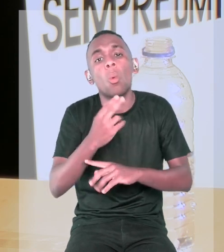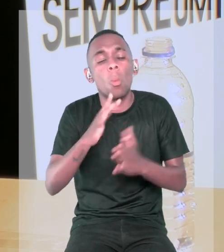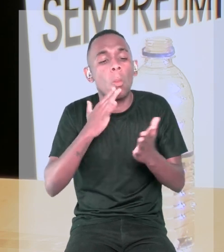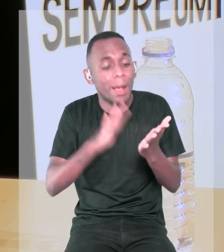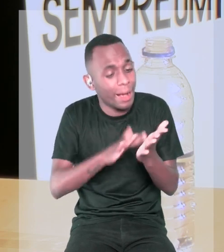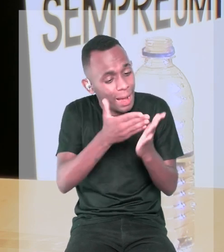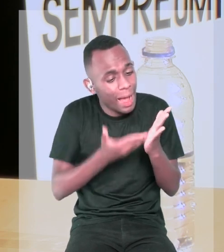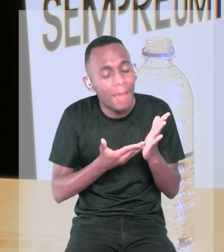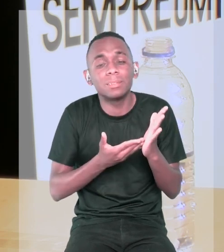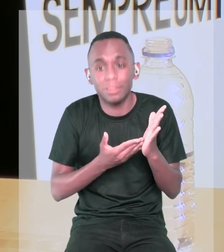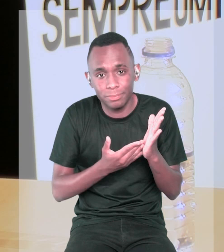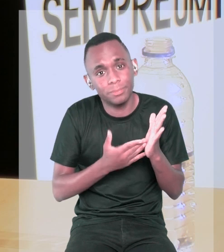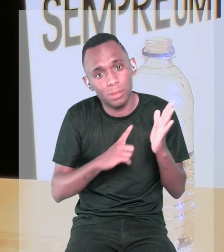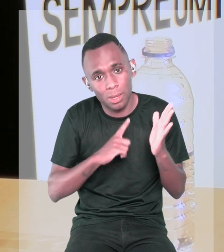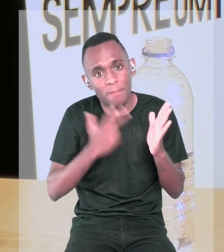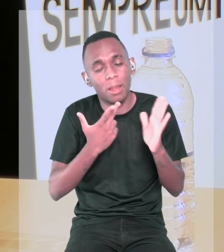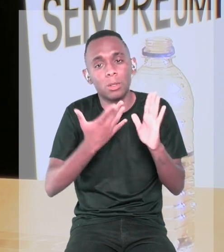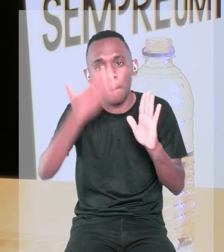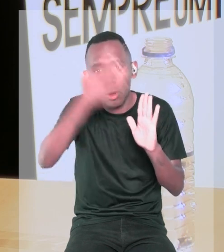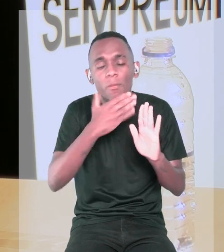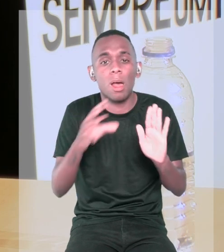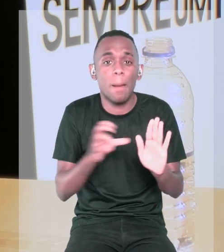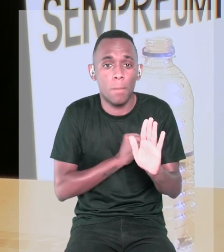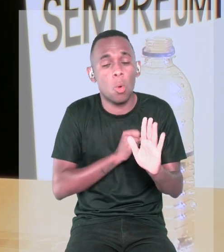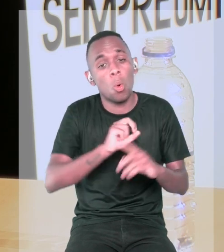se começa o que quer que seja.